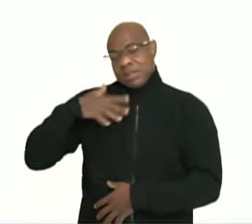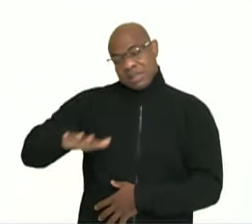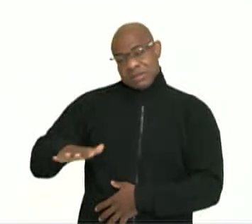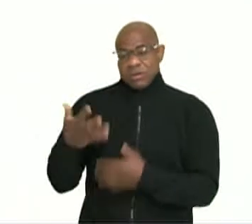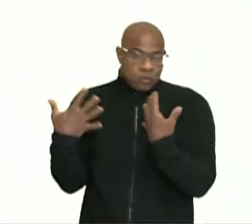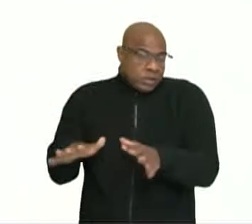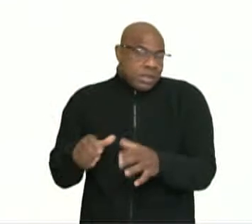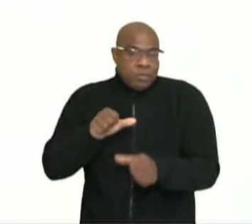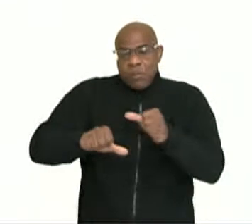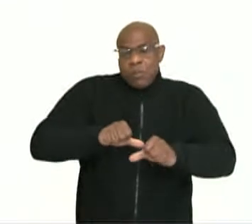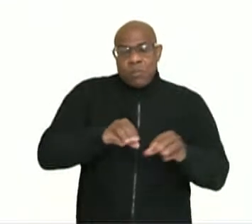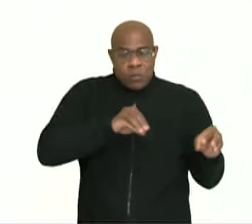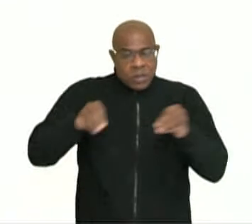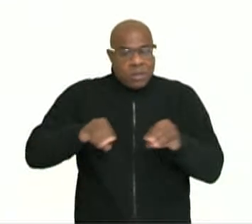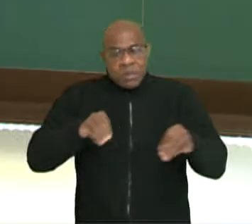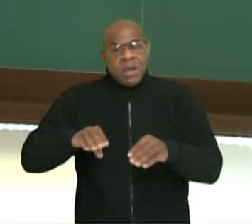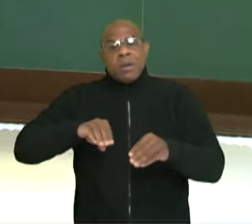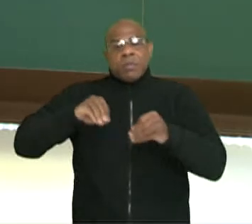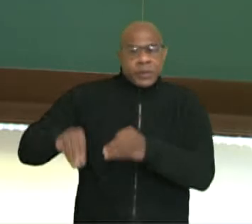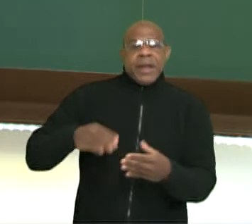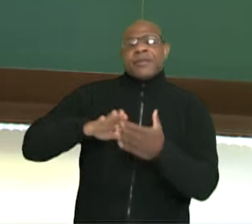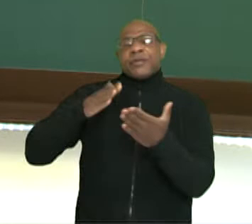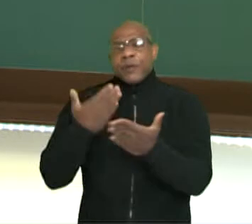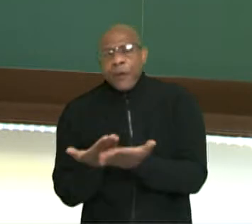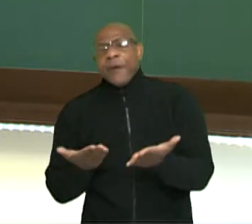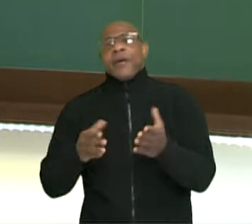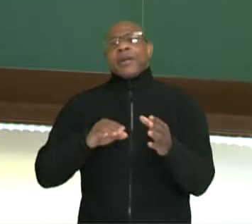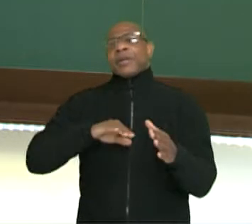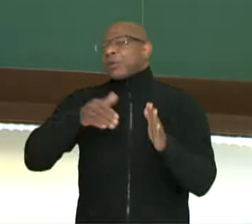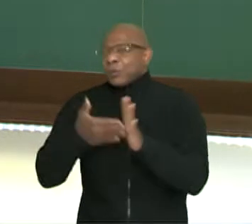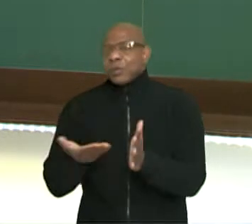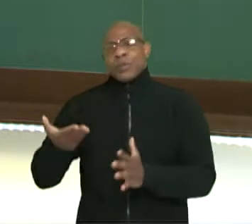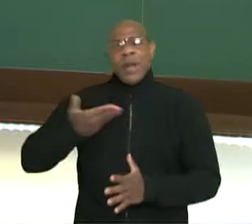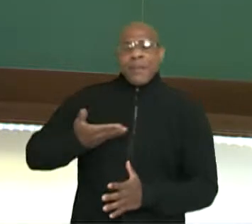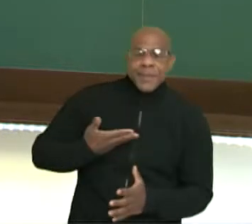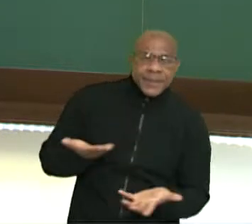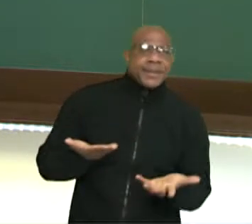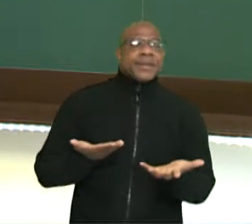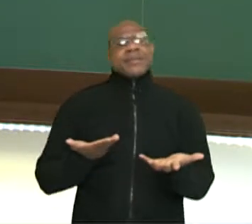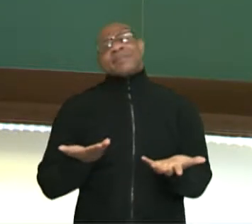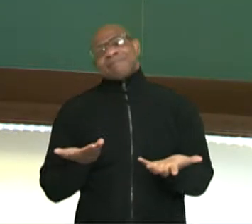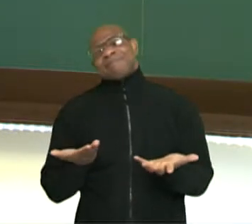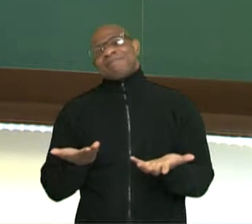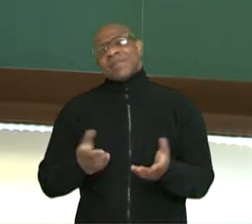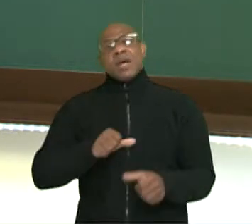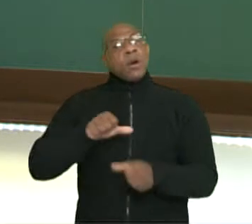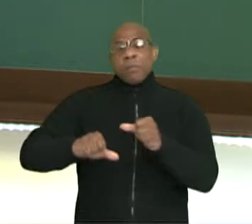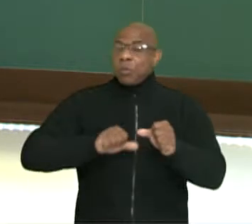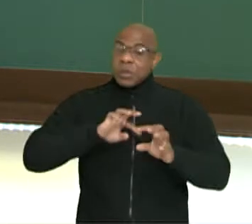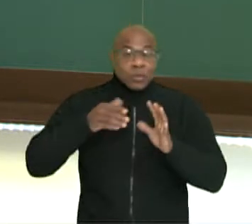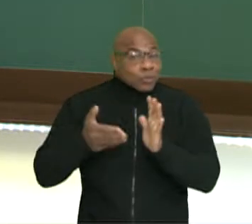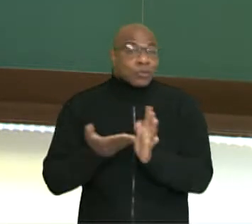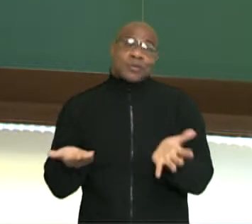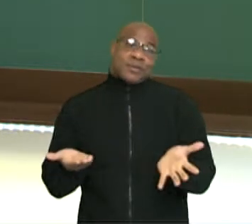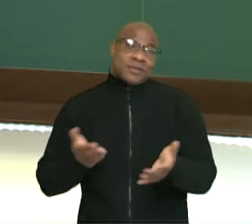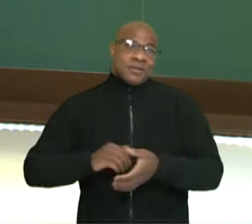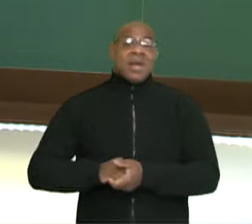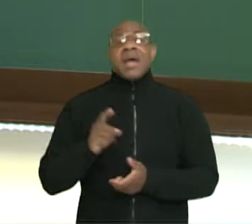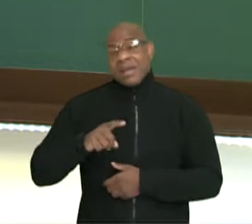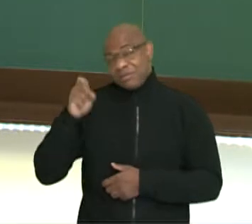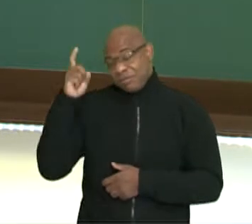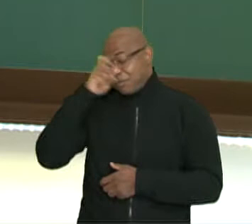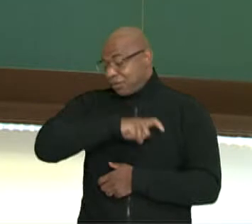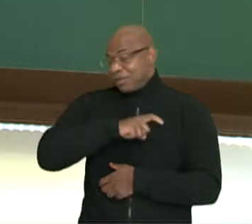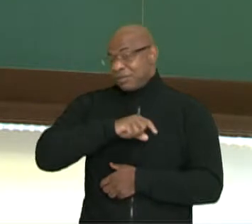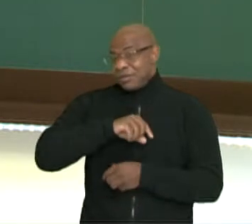se mudar, né, gente? Tem que mudar de escola, na verdade, qualquer pessoa, né? Você muda de escola, muda de amigos, muda de ares. É difícil